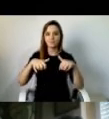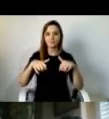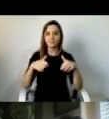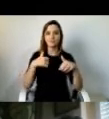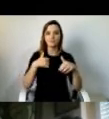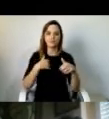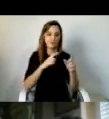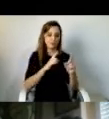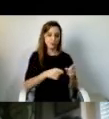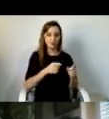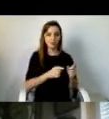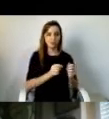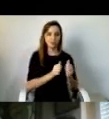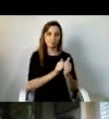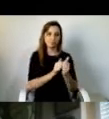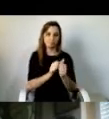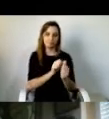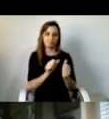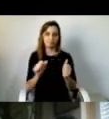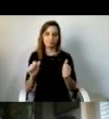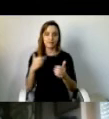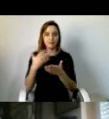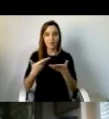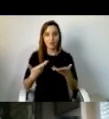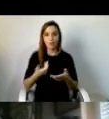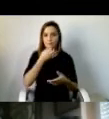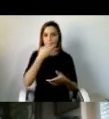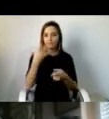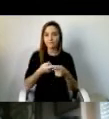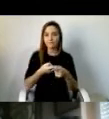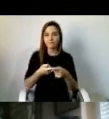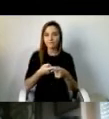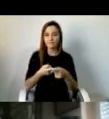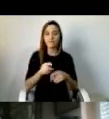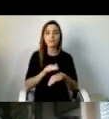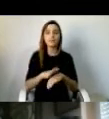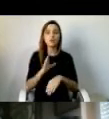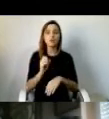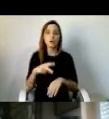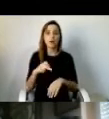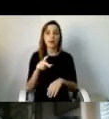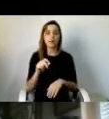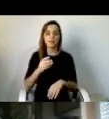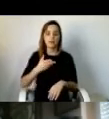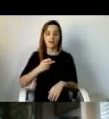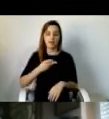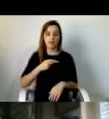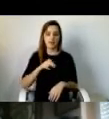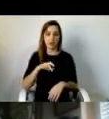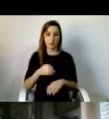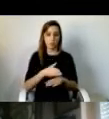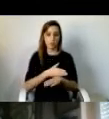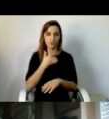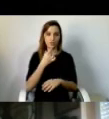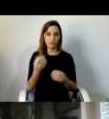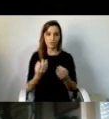foi muito interessante esta manhã. E como a Joana e o Adriano referiram, os dados que eu